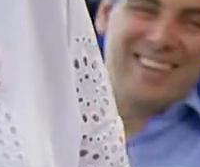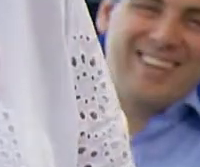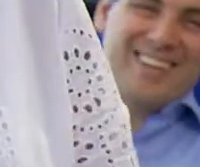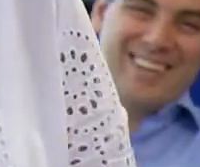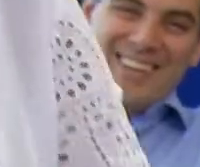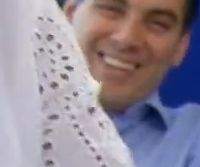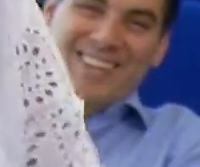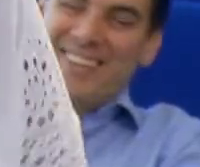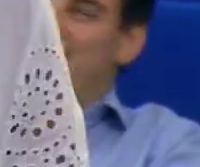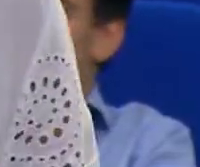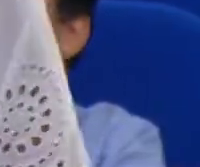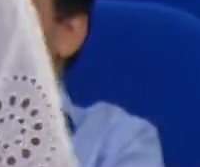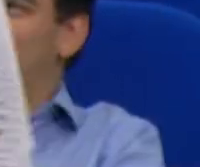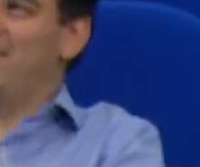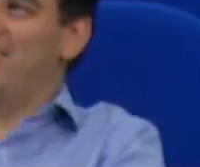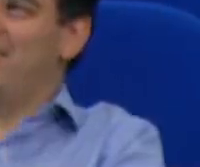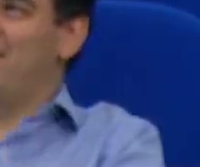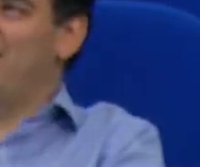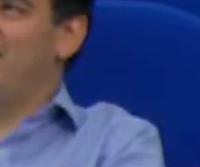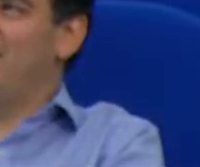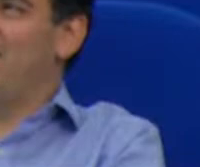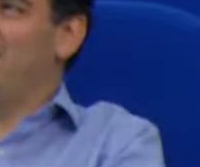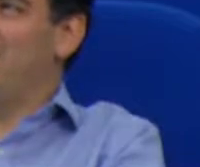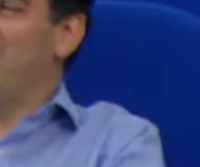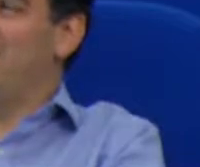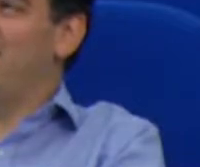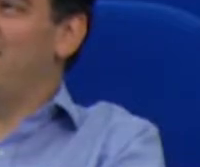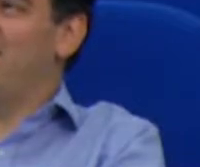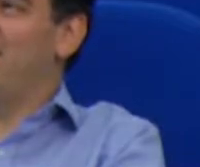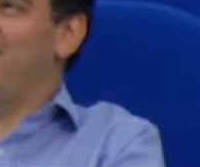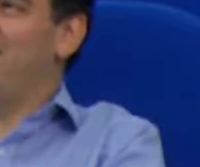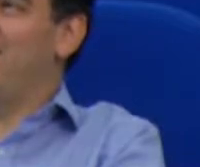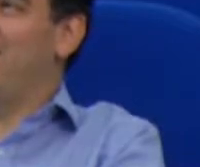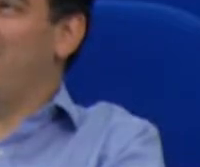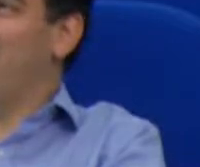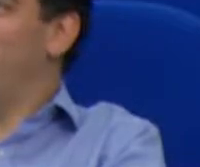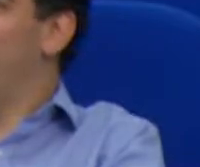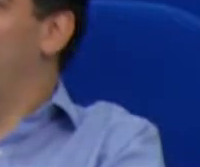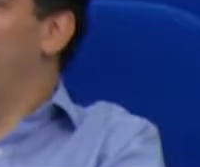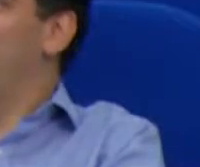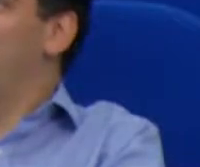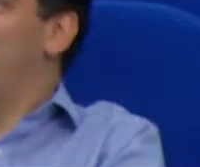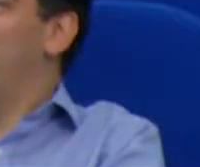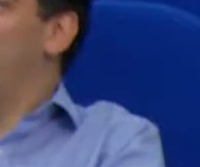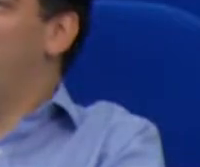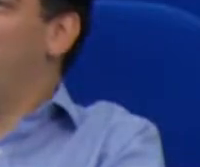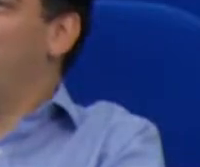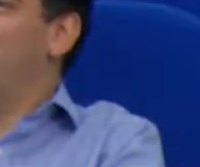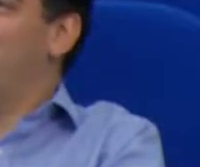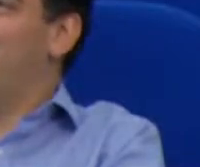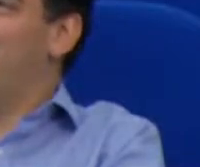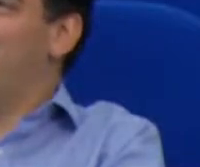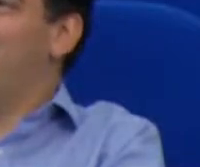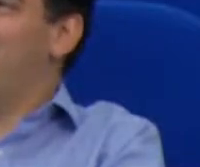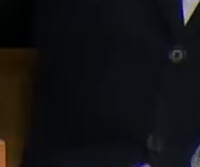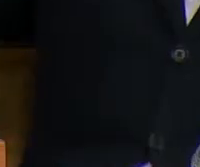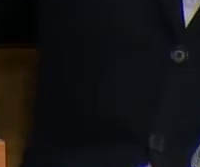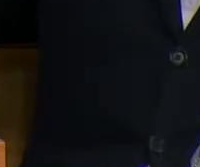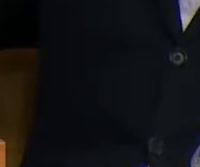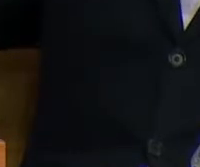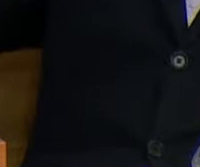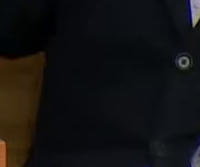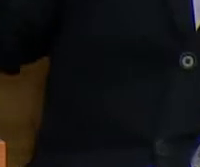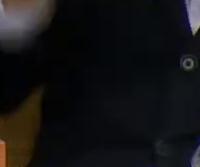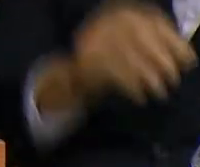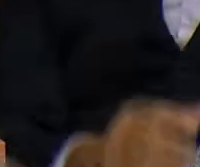todos os vereadores, que ela vai trazer aí, que ela não tenha correções a serem feitas. E eu cito... É que foi submetido ao plenário e o